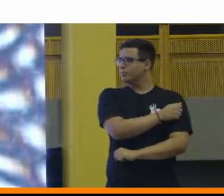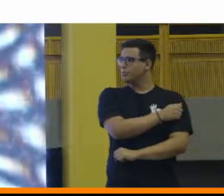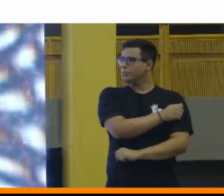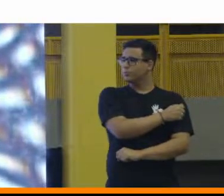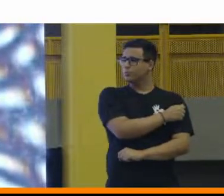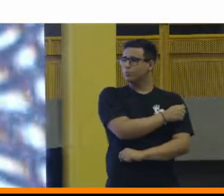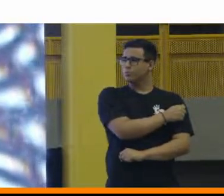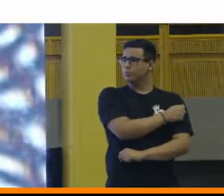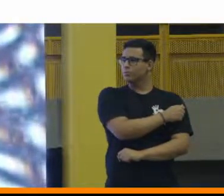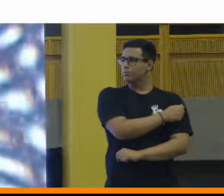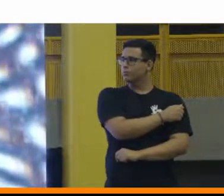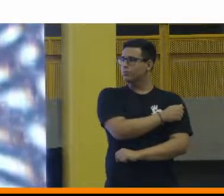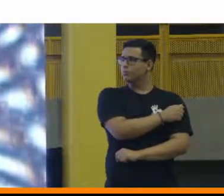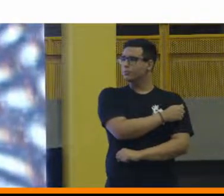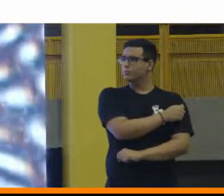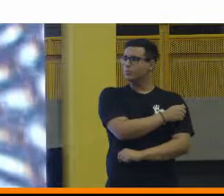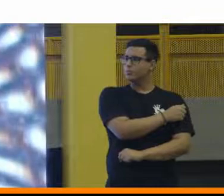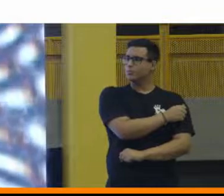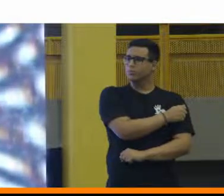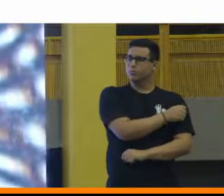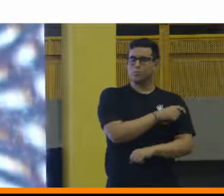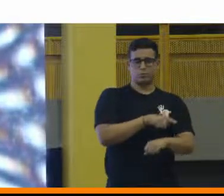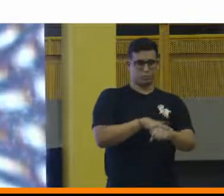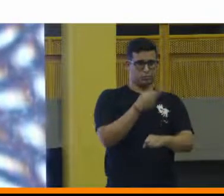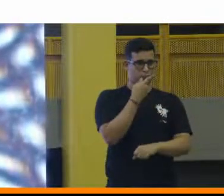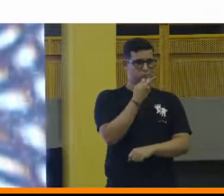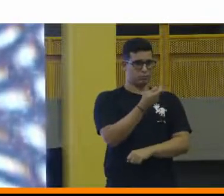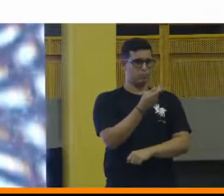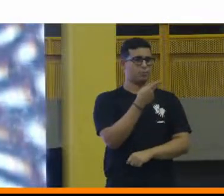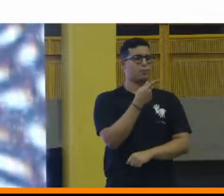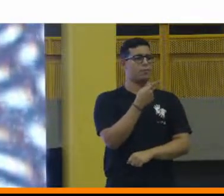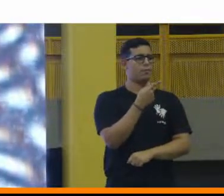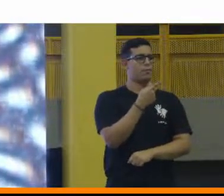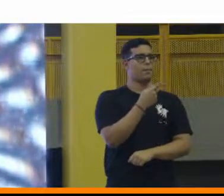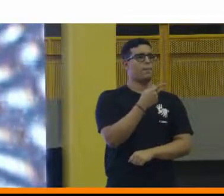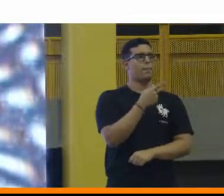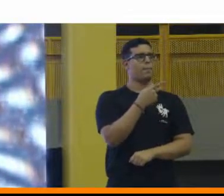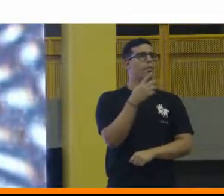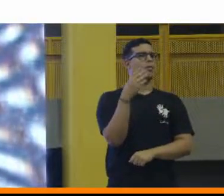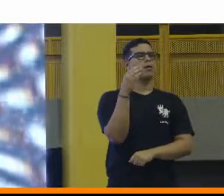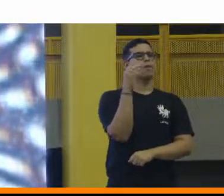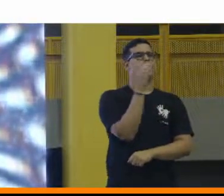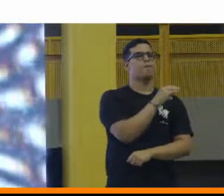apagar. Quando eu digo velocidade, o